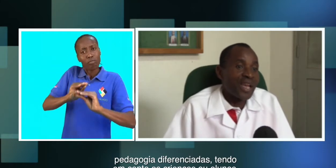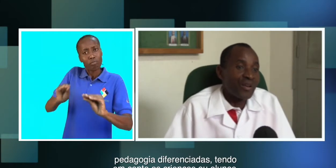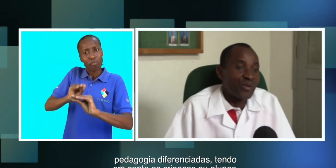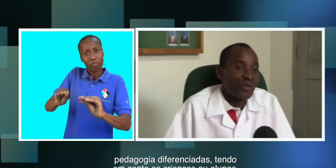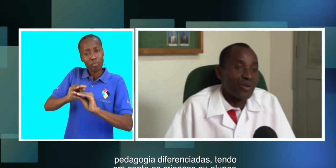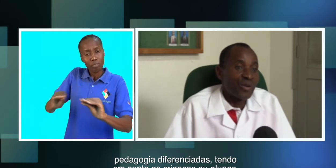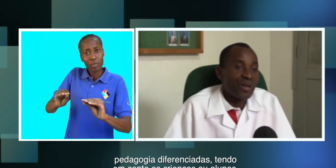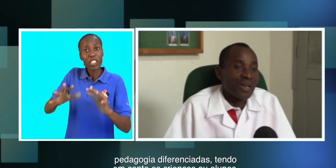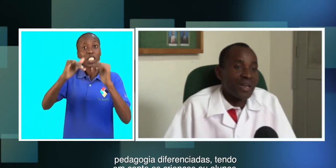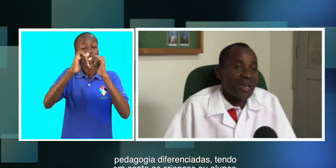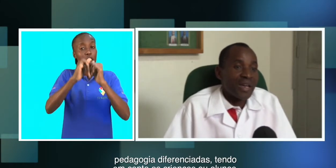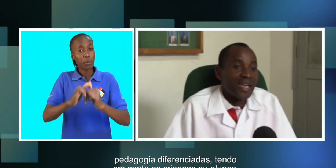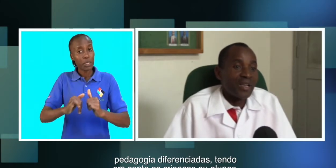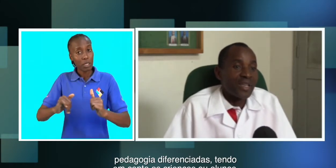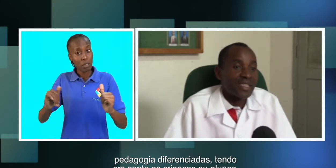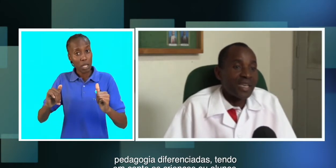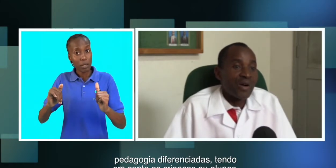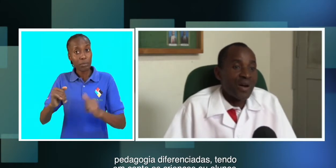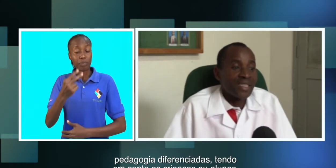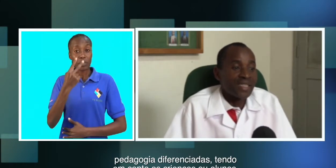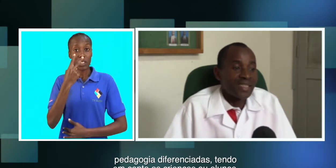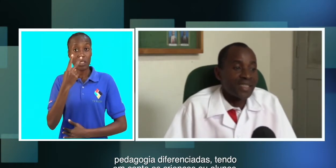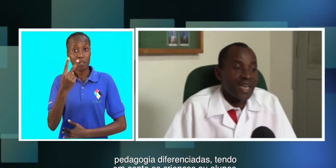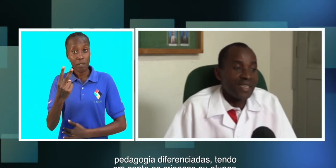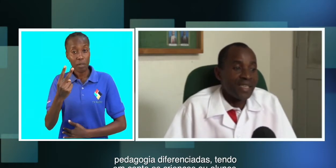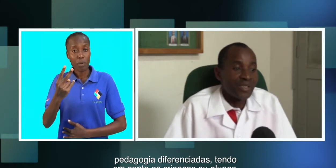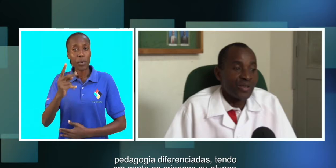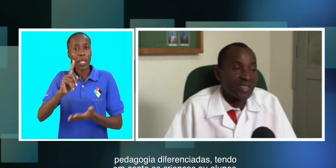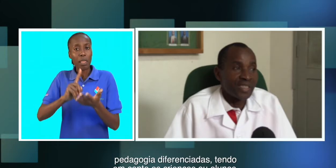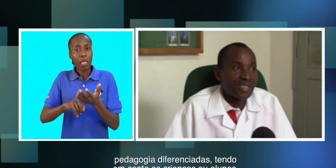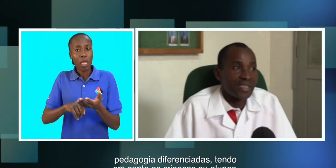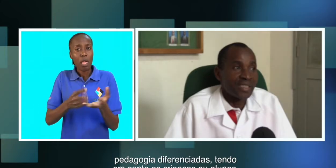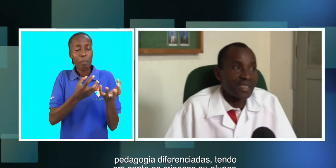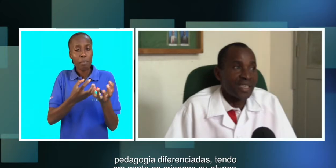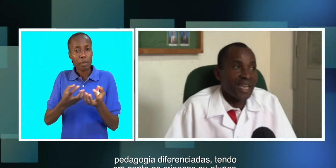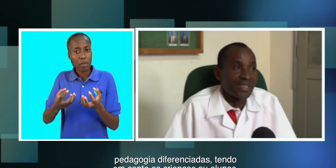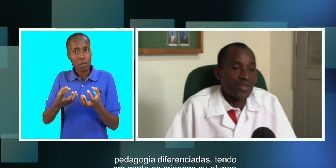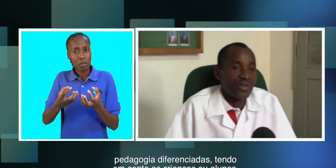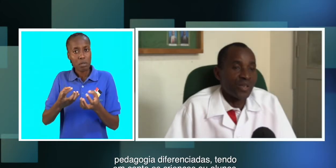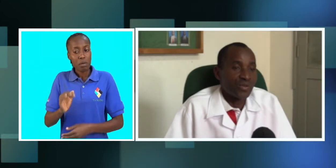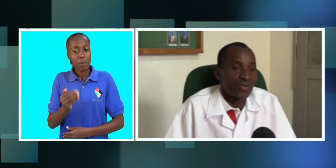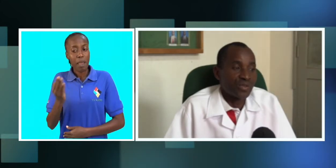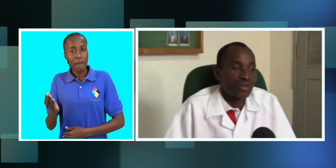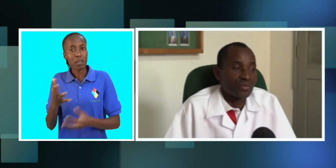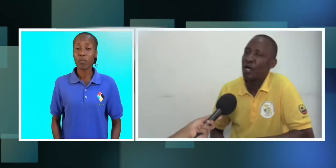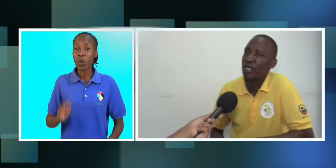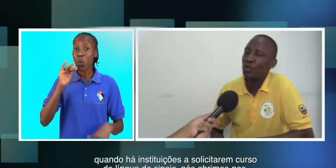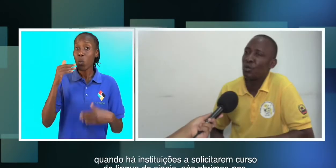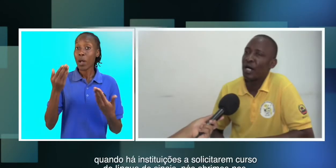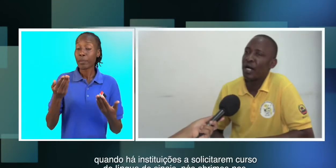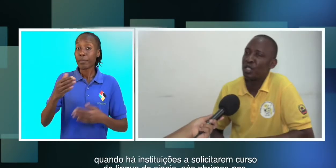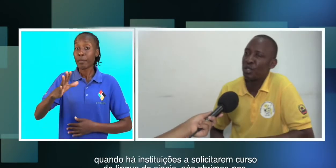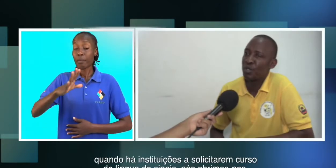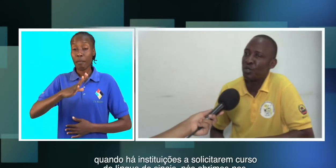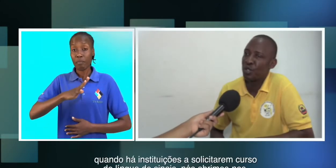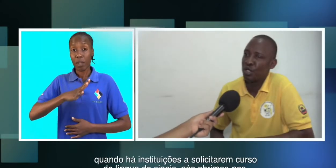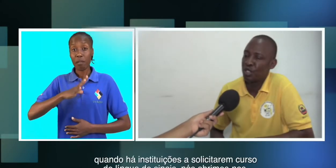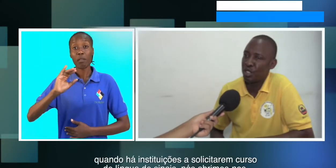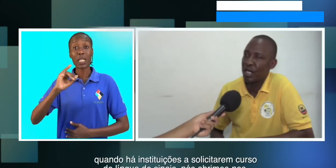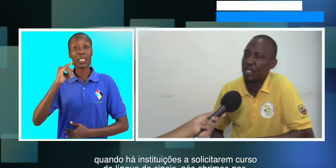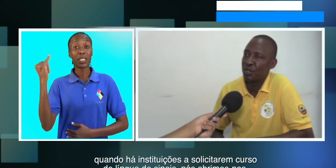olhando aquilo que são as necessidades das nossas crianças e alunas. Quando há